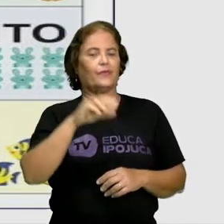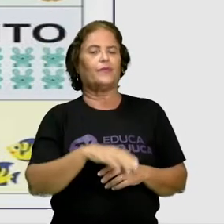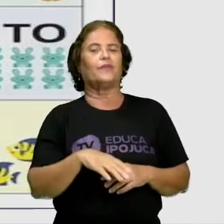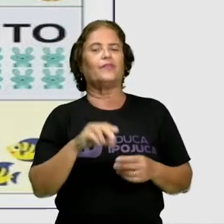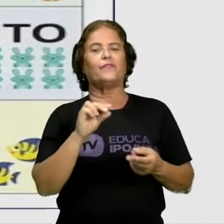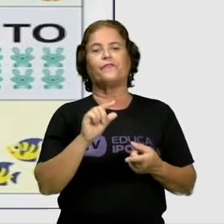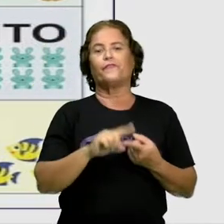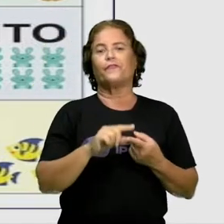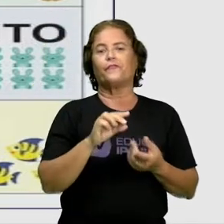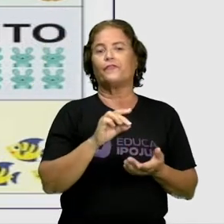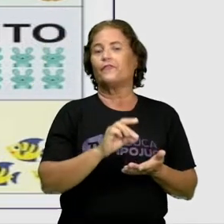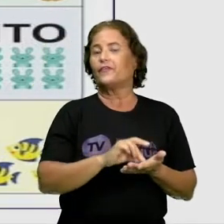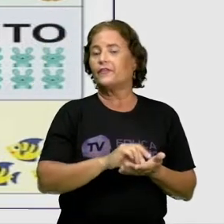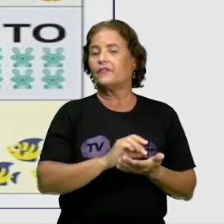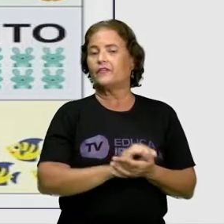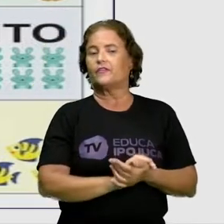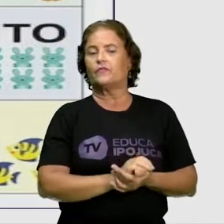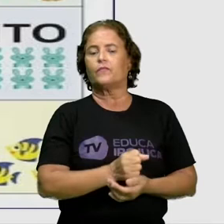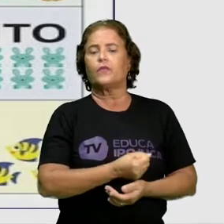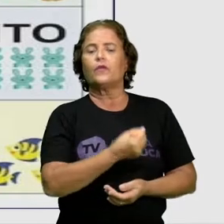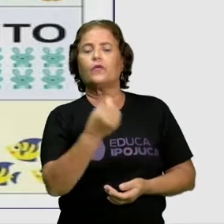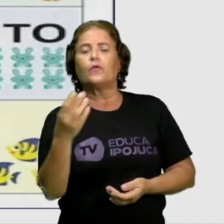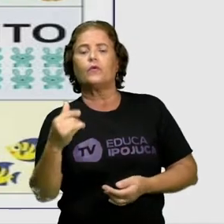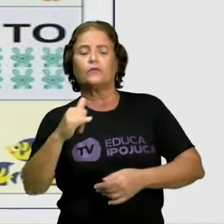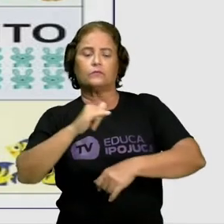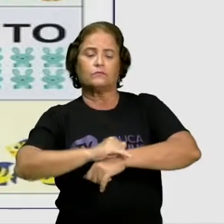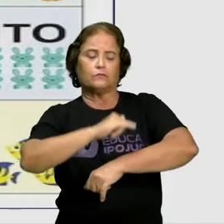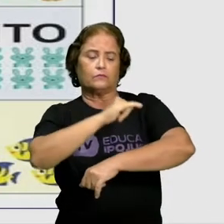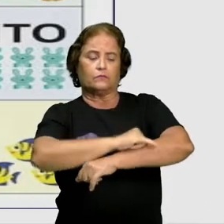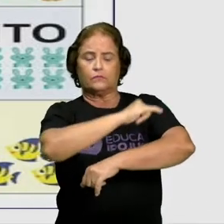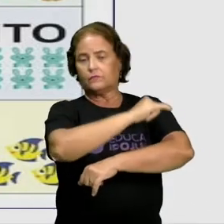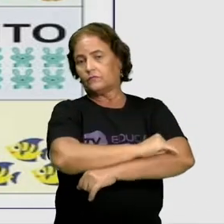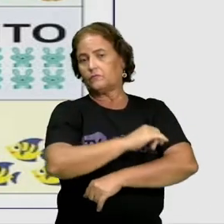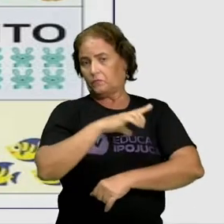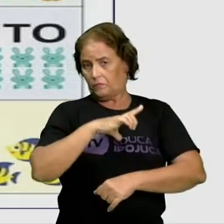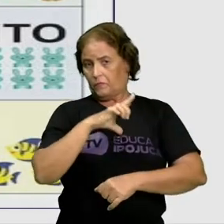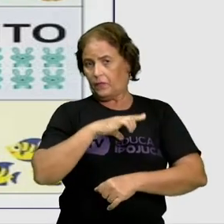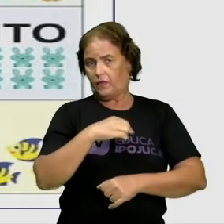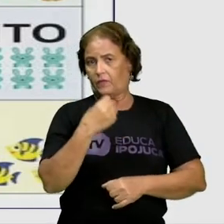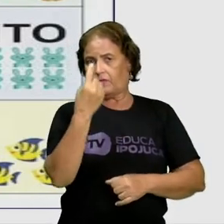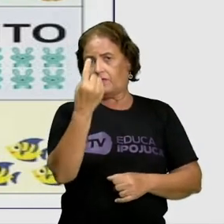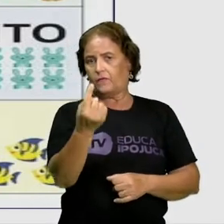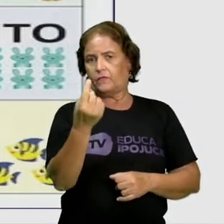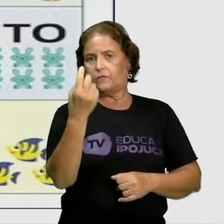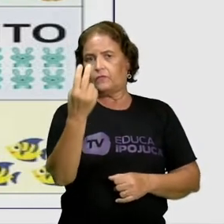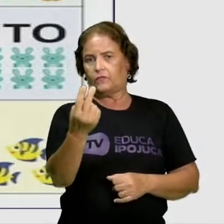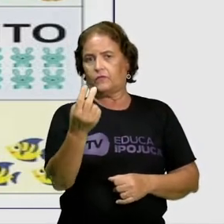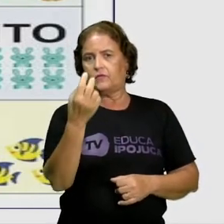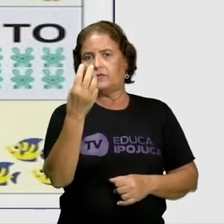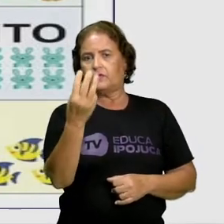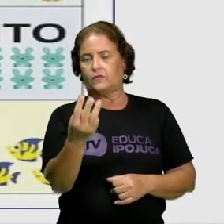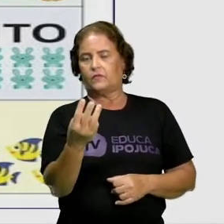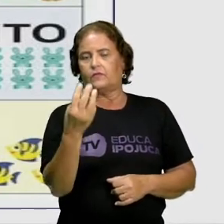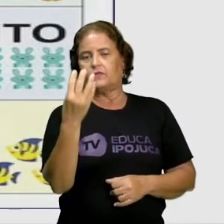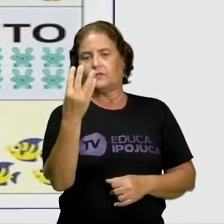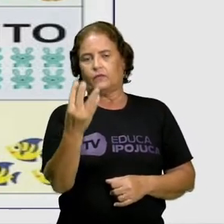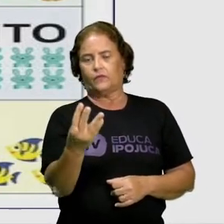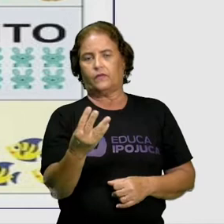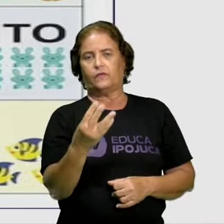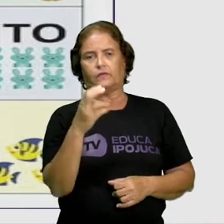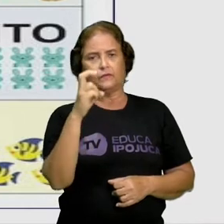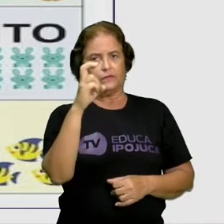aqui, criançadas, quantos sapinhos nós temos aqui? Vamos contar? 1, 2,